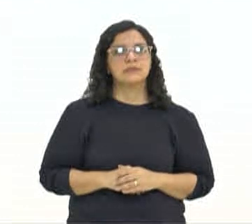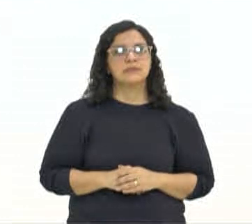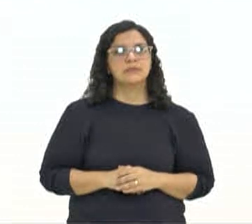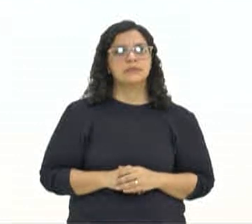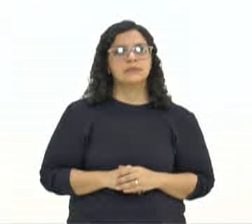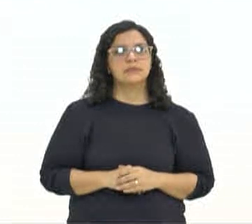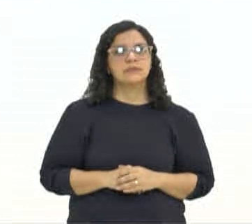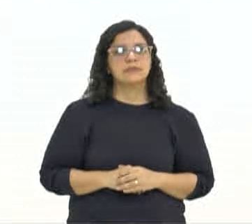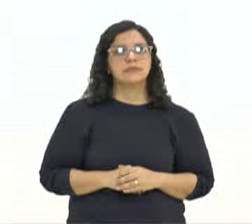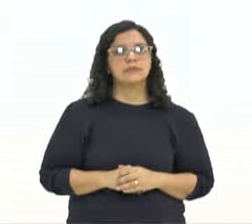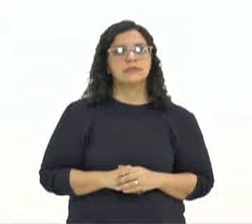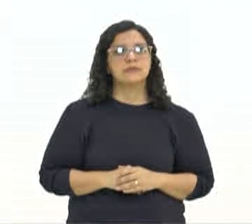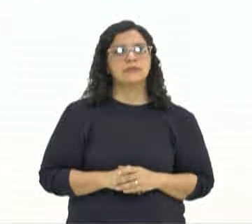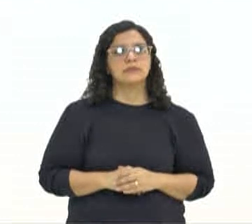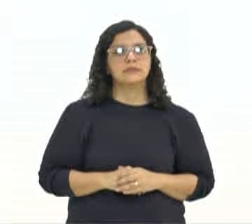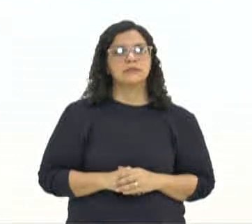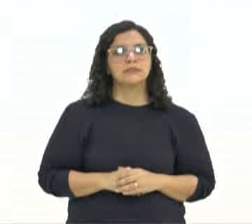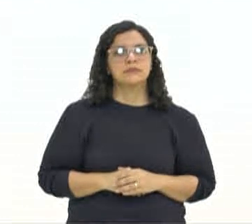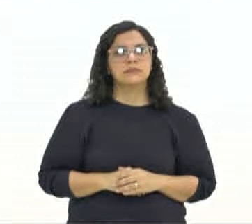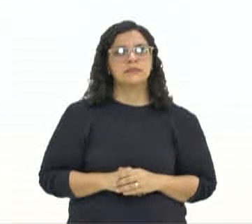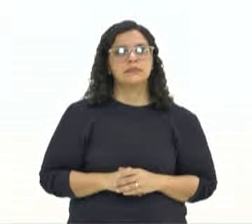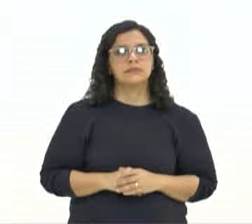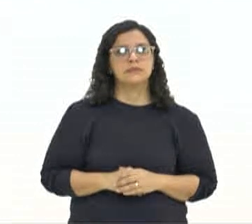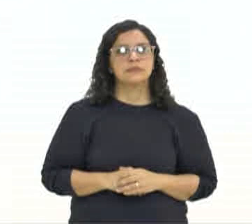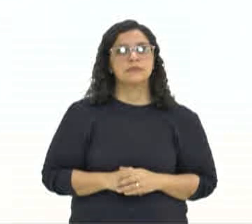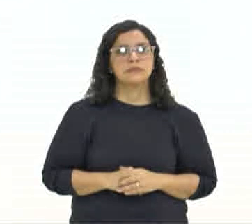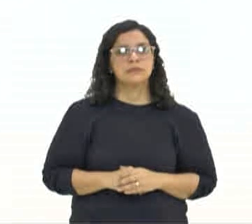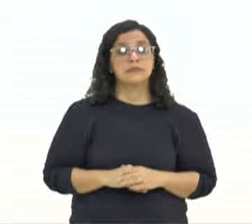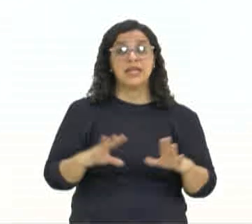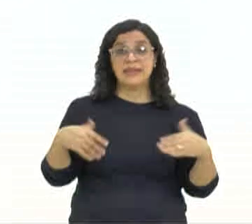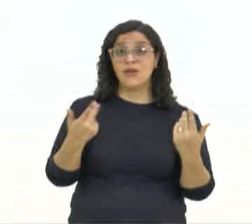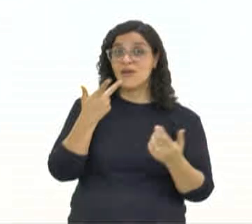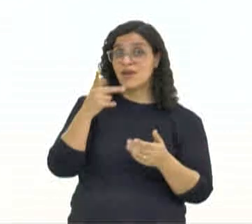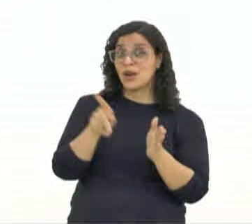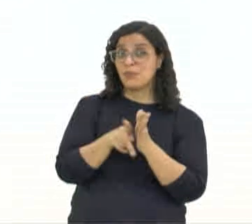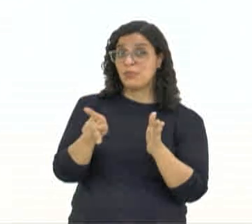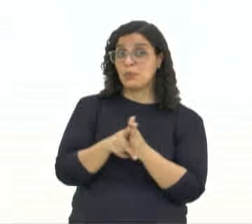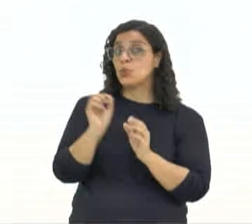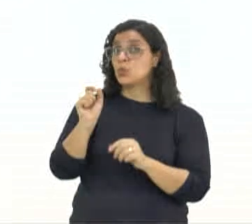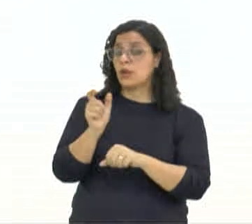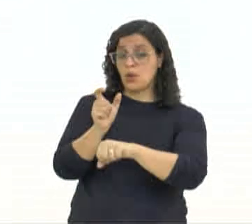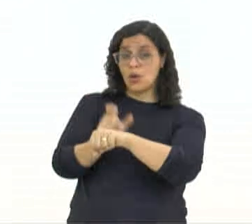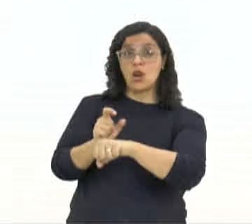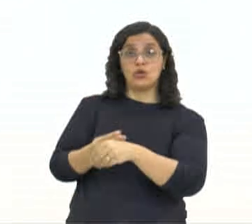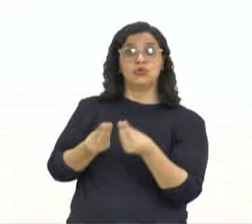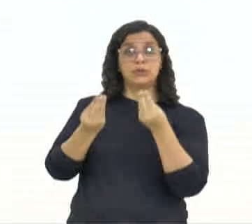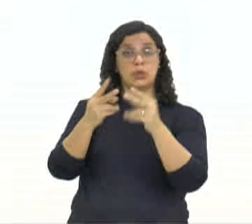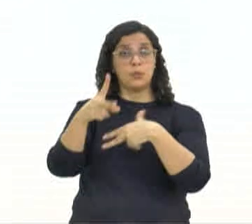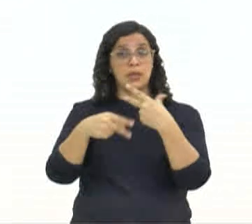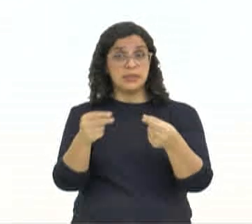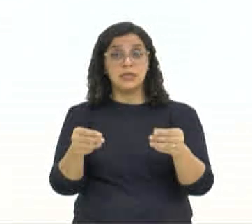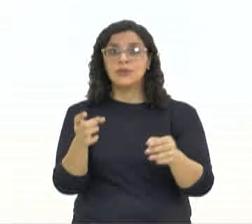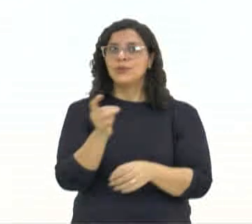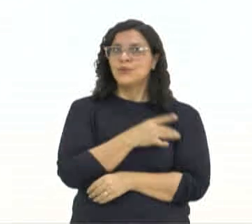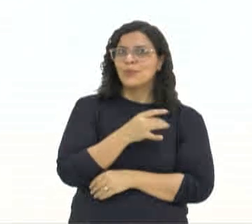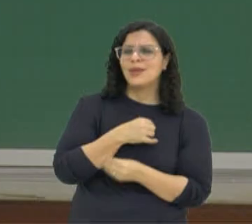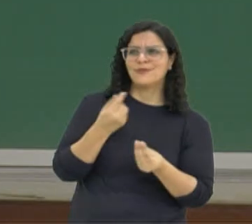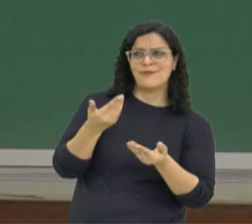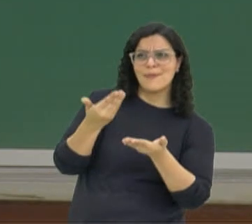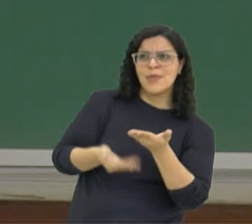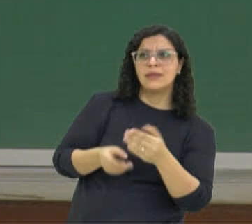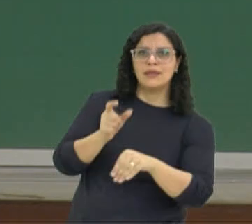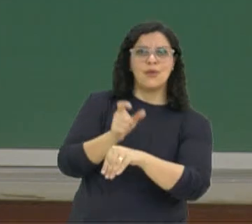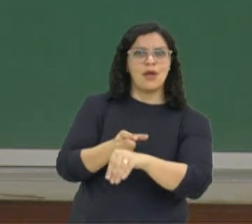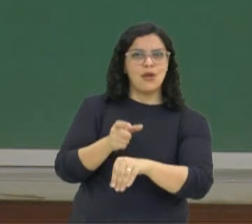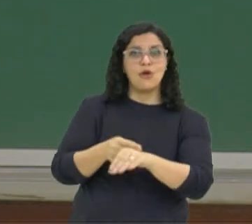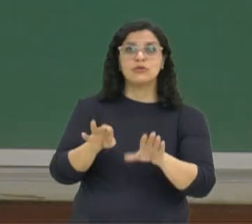regalam a tendência de comparar tu reloj com os demais relógios. Então, basicamente, ele fala que presenteiam você com o medo que perca,